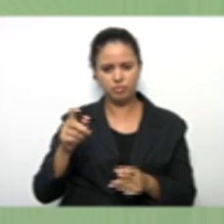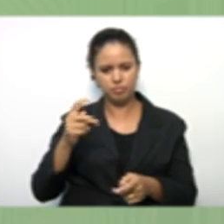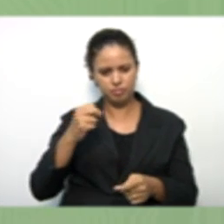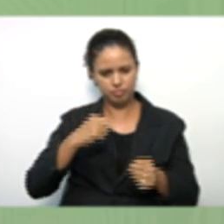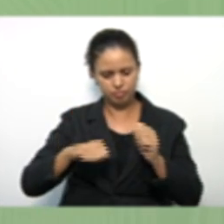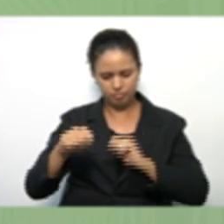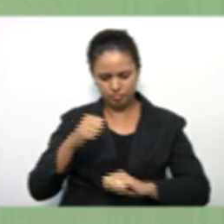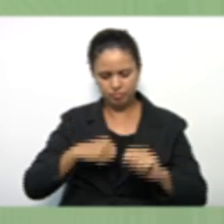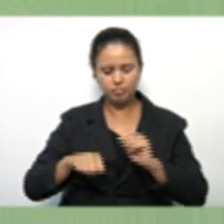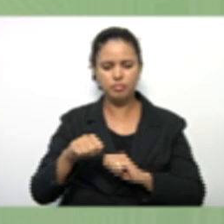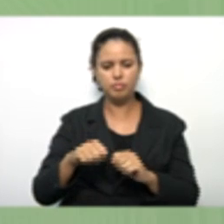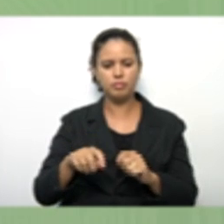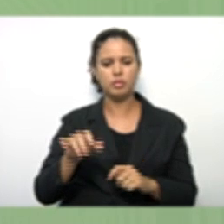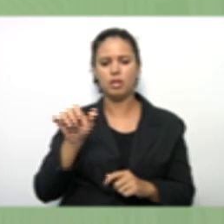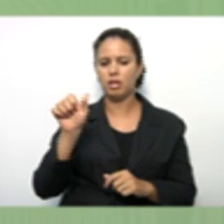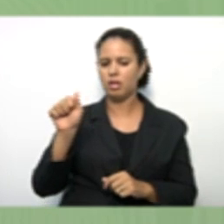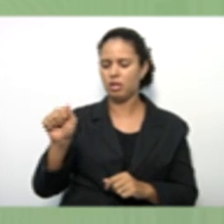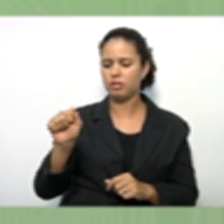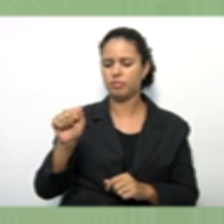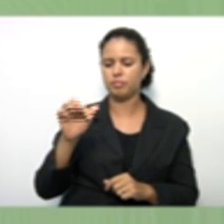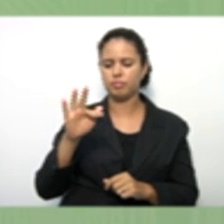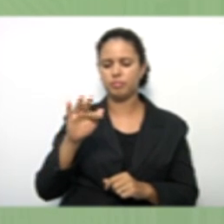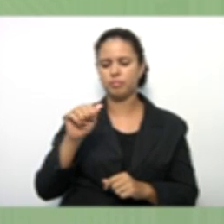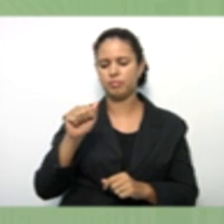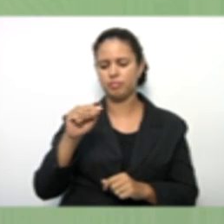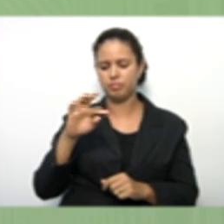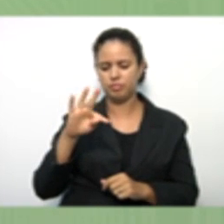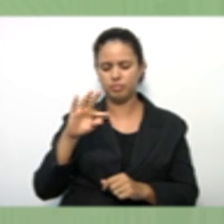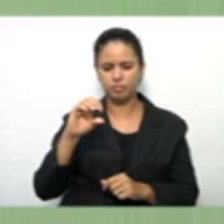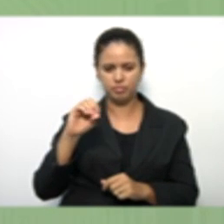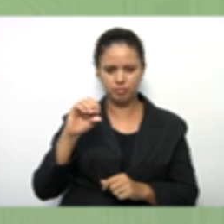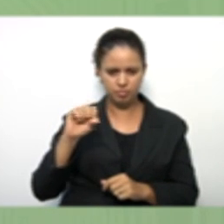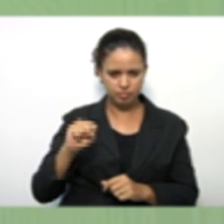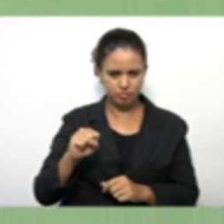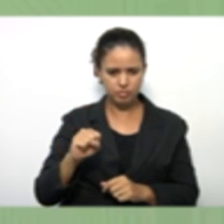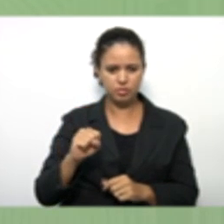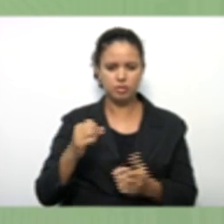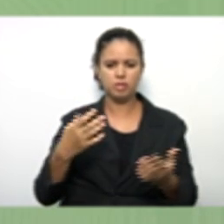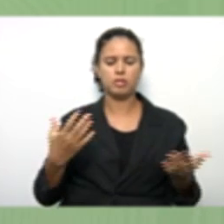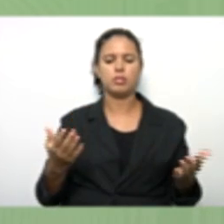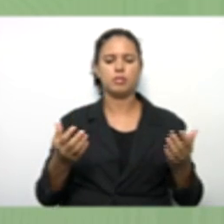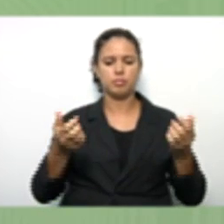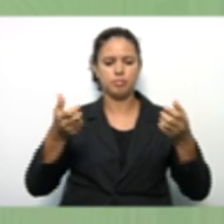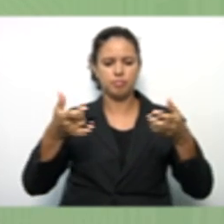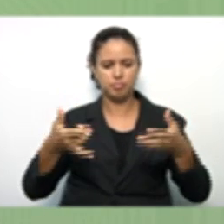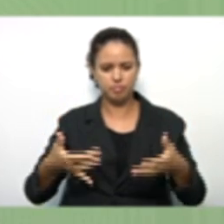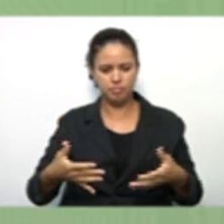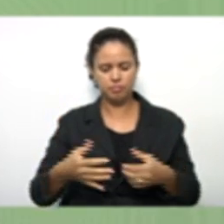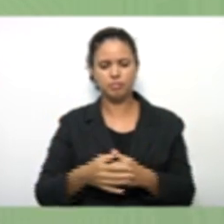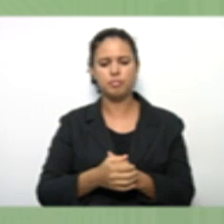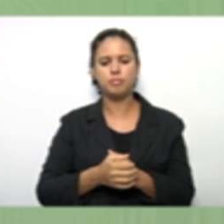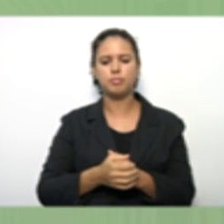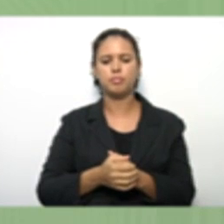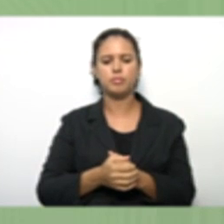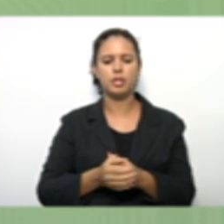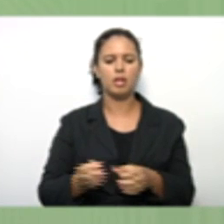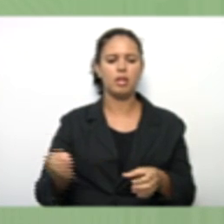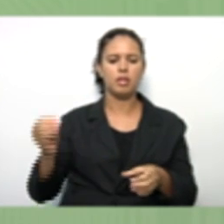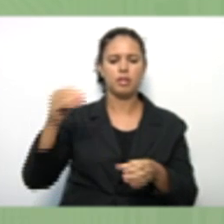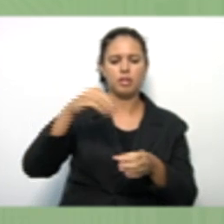representam modificações na composição dos elementos patrimoniais, envolve somente as